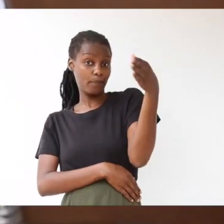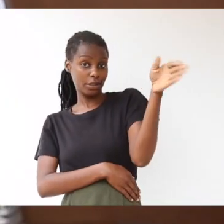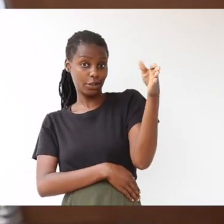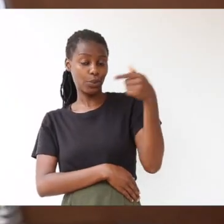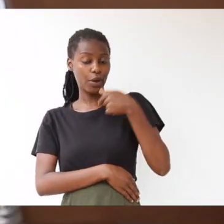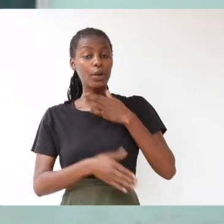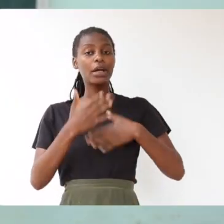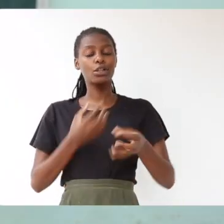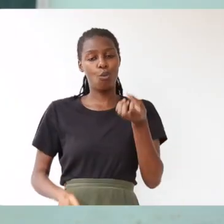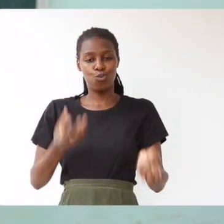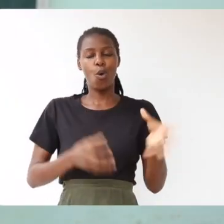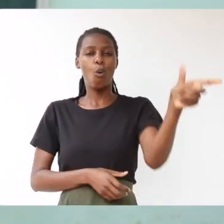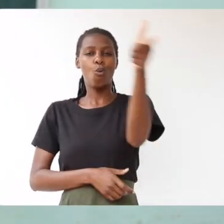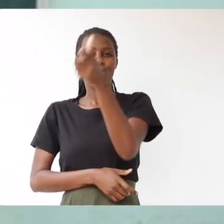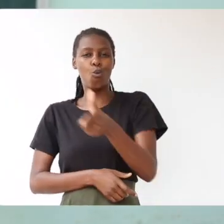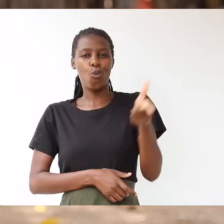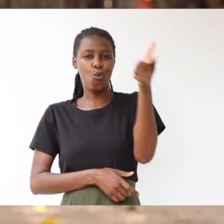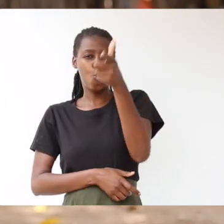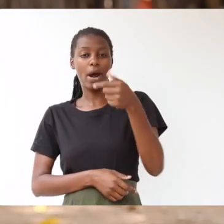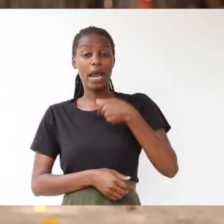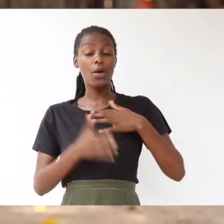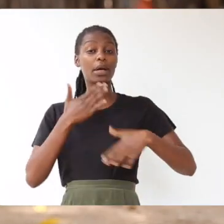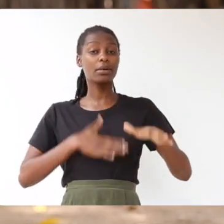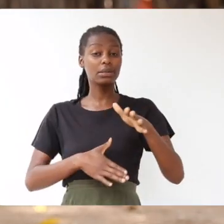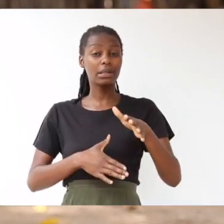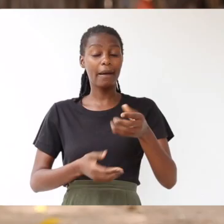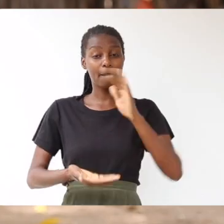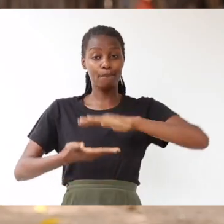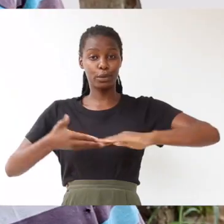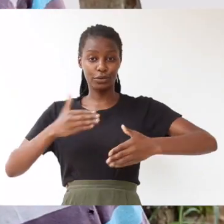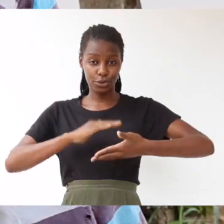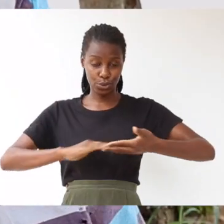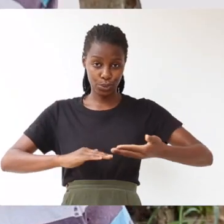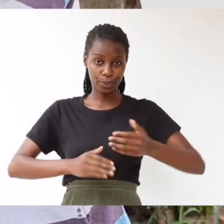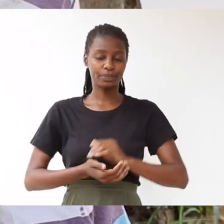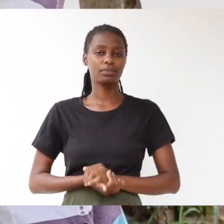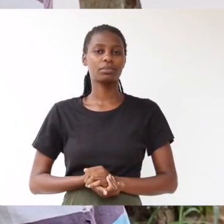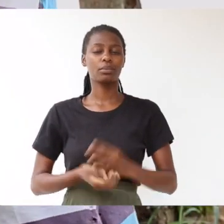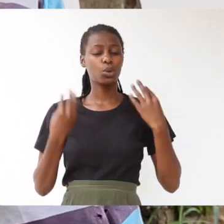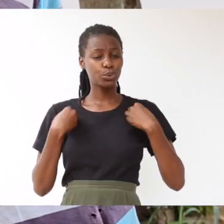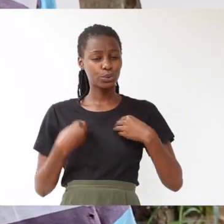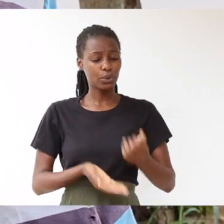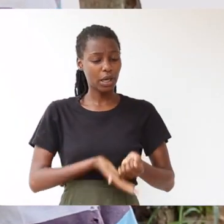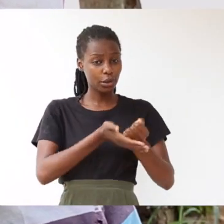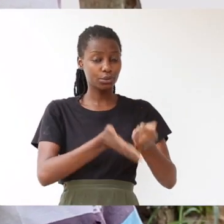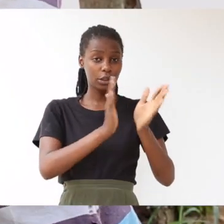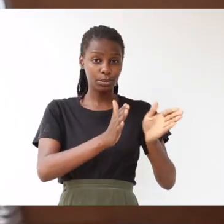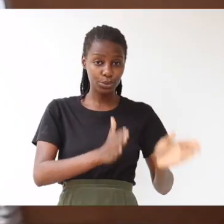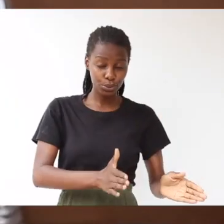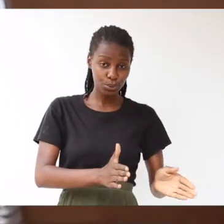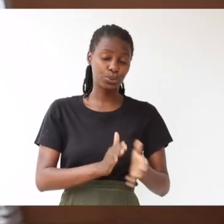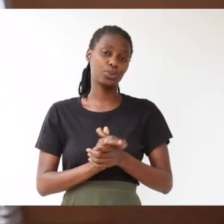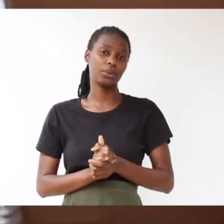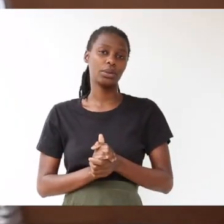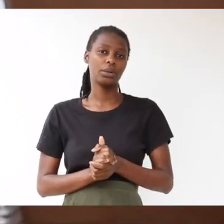ser bombeiro. Ser uma professora. Atendo as pessoas. Quando a pessoa quando está doente.